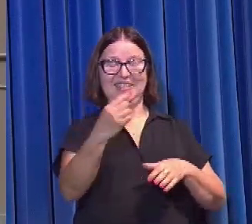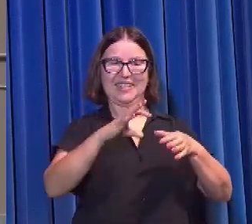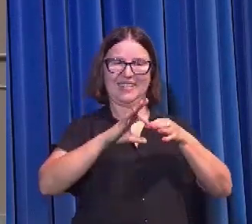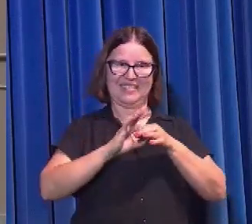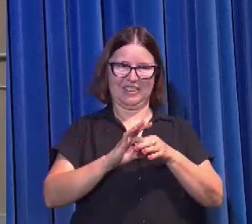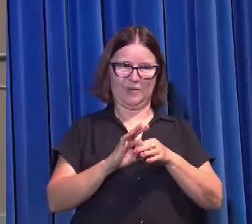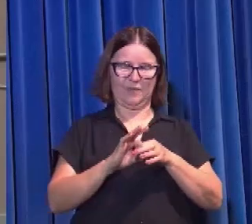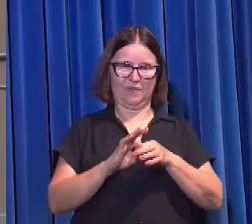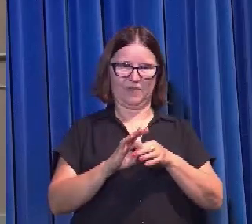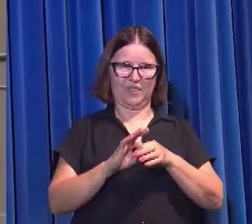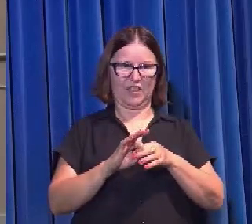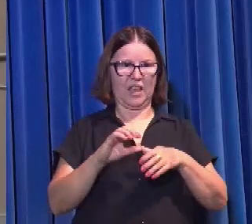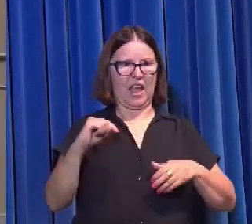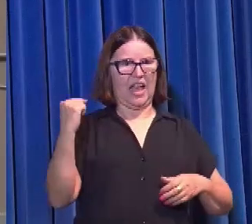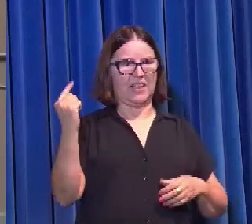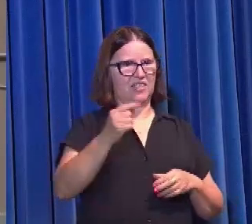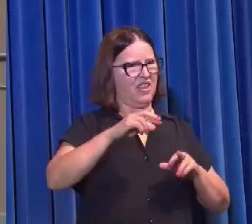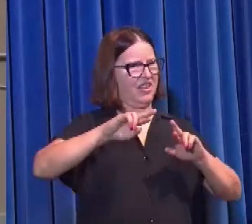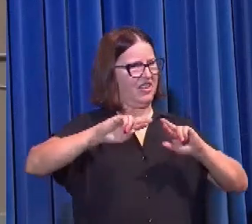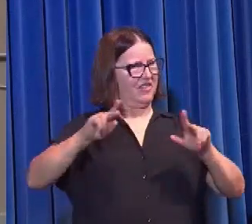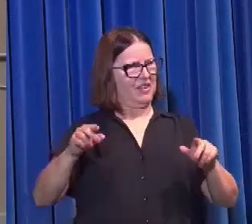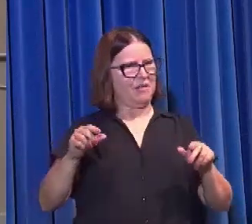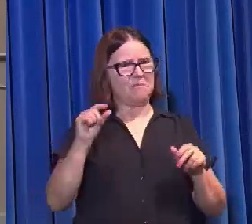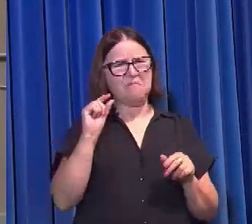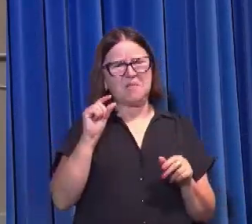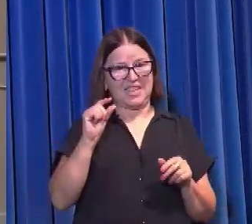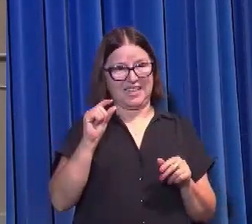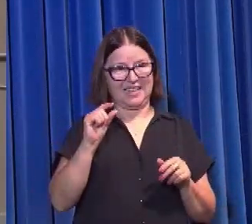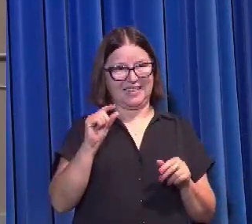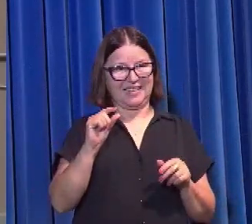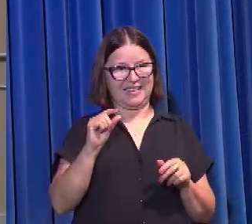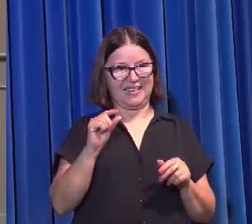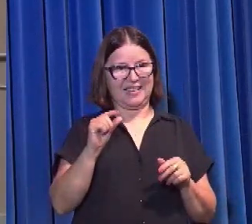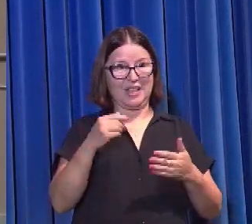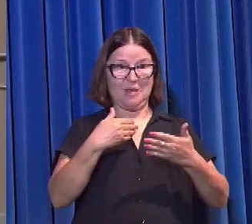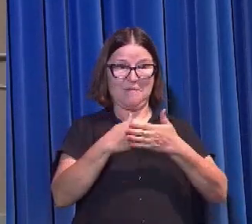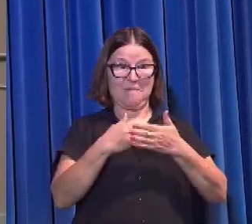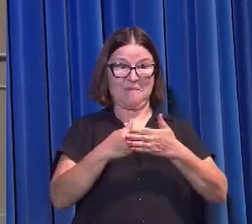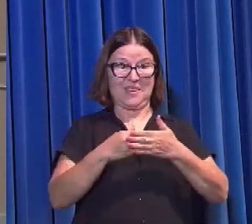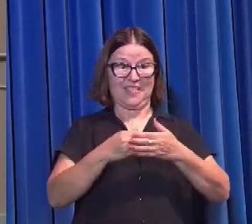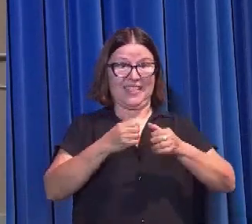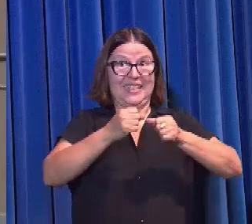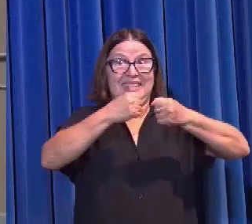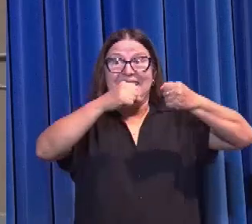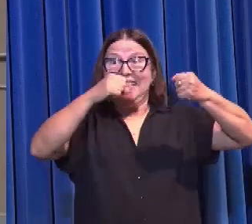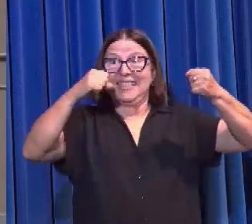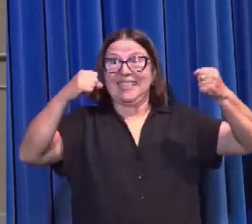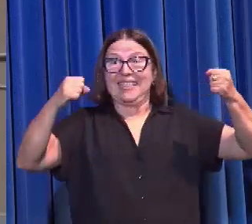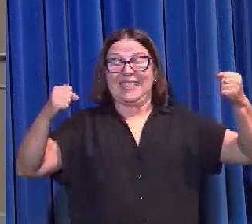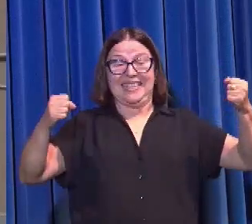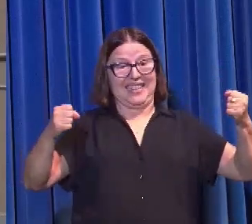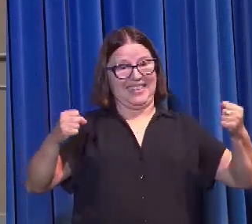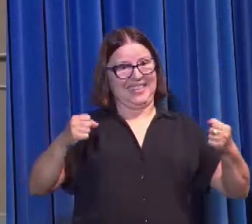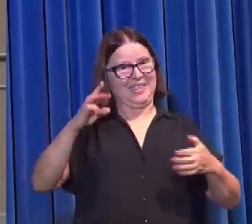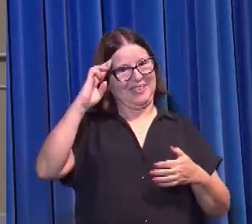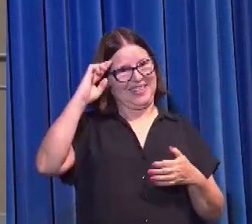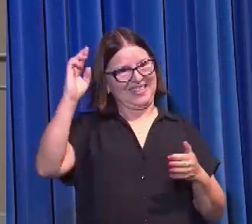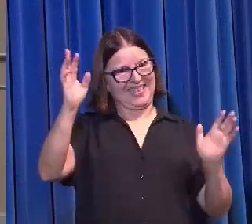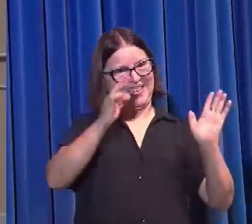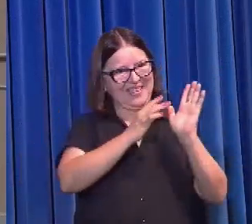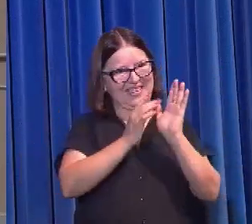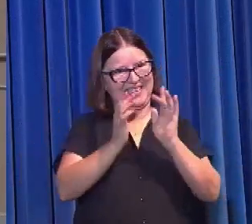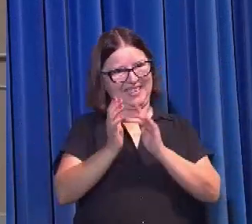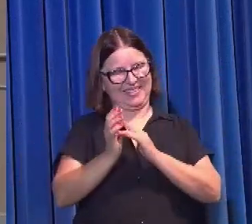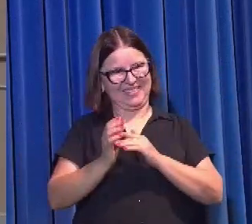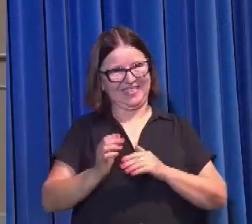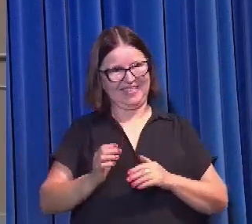são mesquinhas perto da grandeza deste único Senhor, dessa única fé, desse único batismo, desse